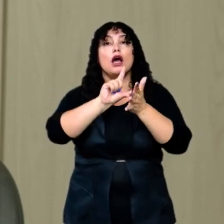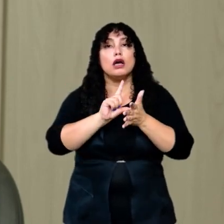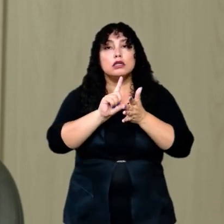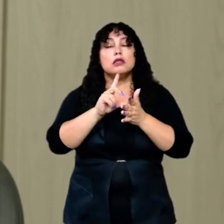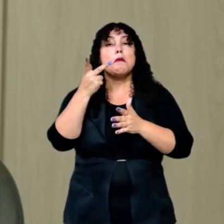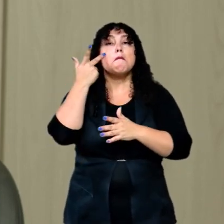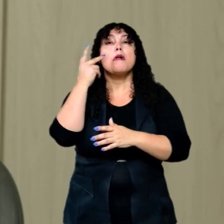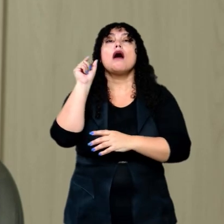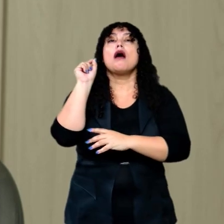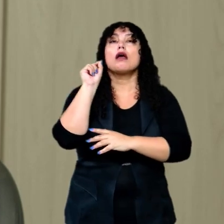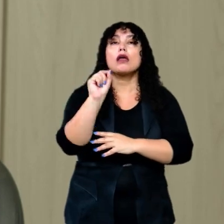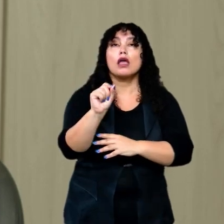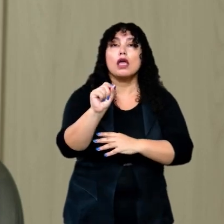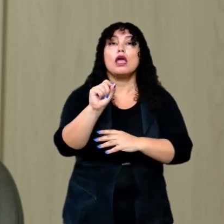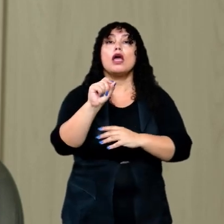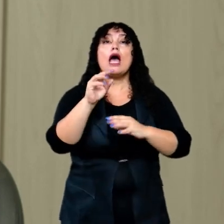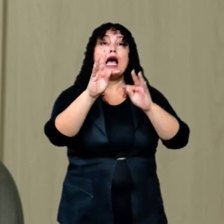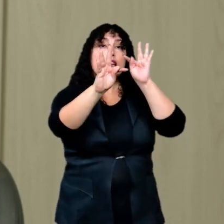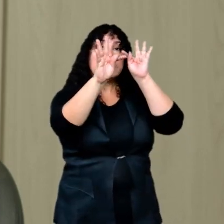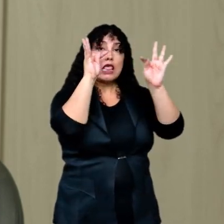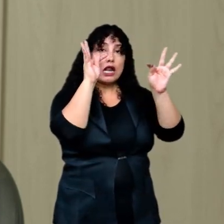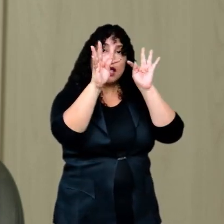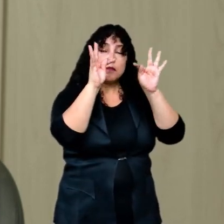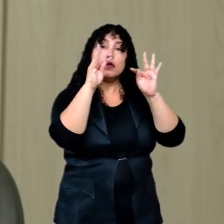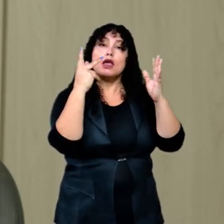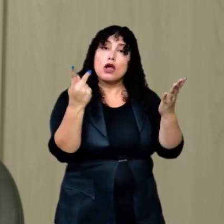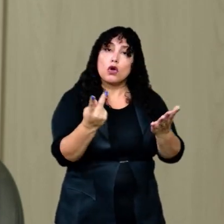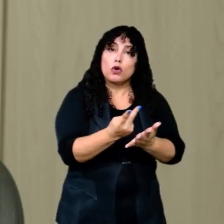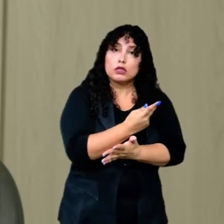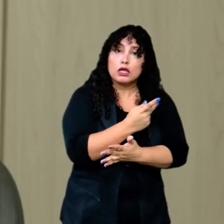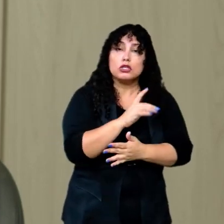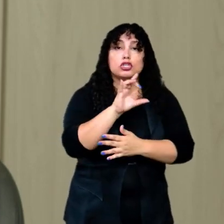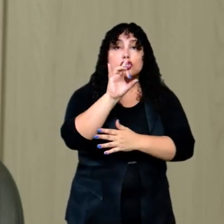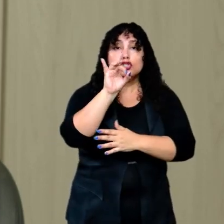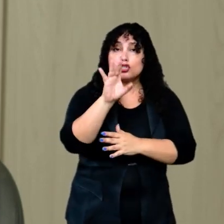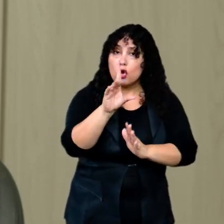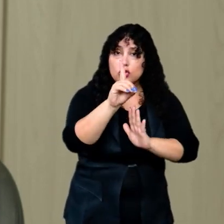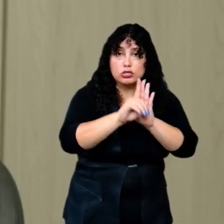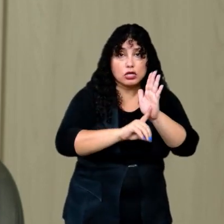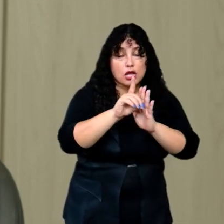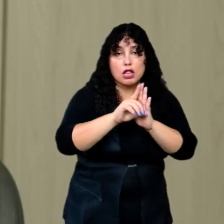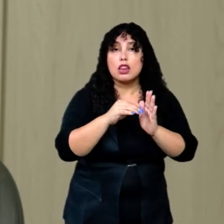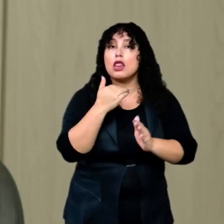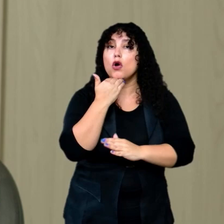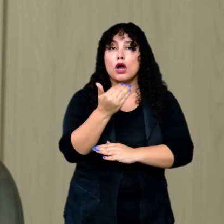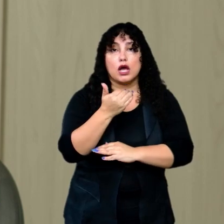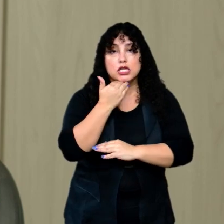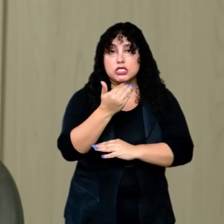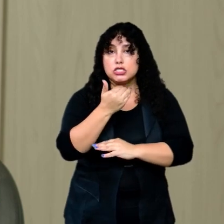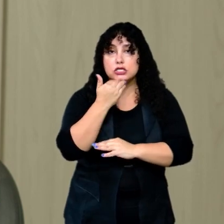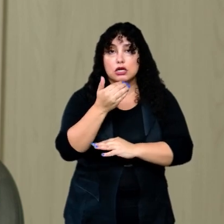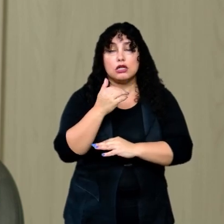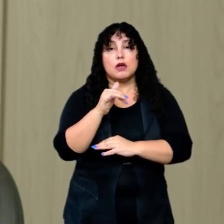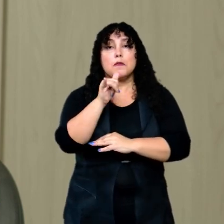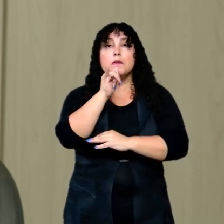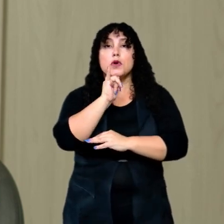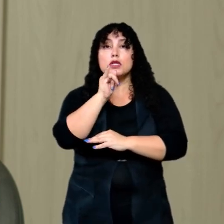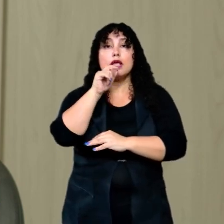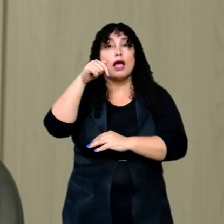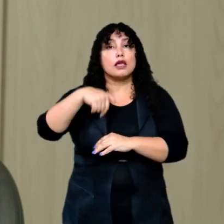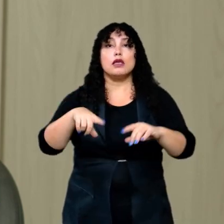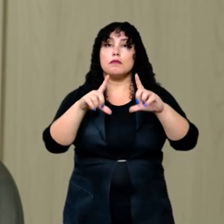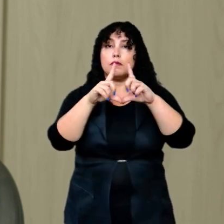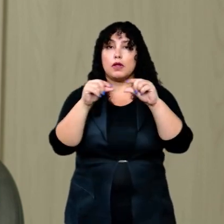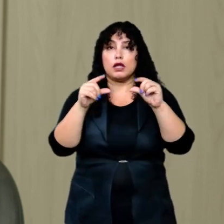para que as terapias ocorram, né? Porque só o diagnóstico também não adianta. Porque aqui, por exemplo, aqui em